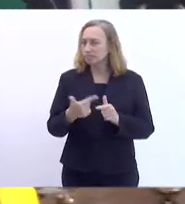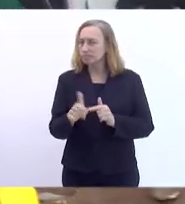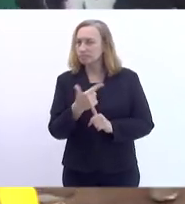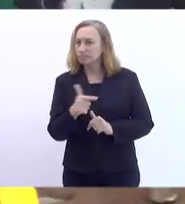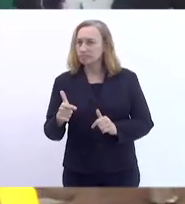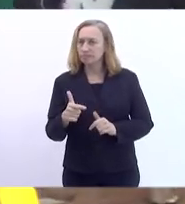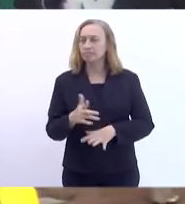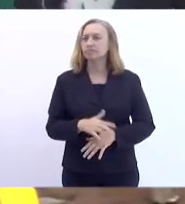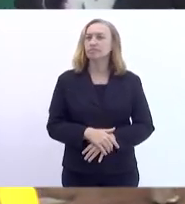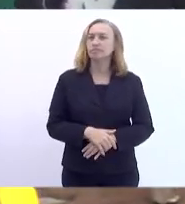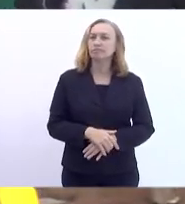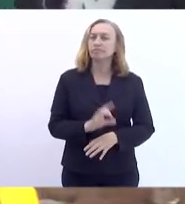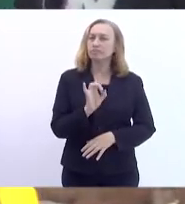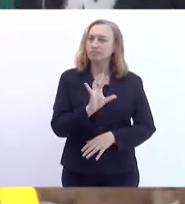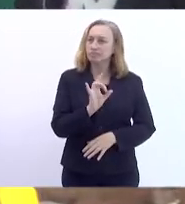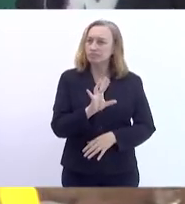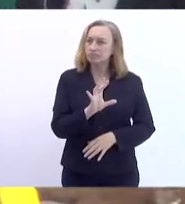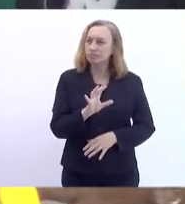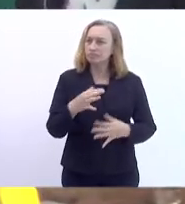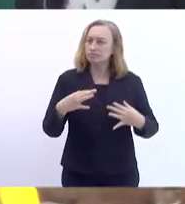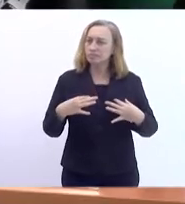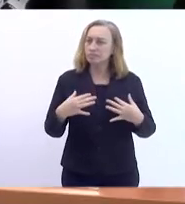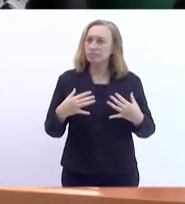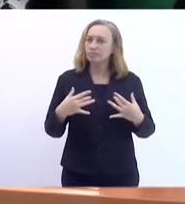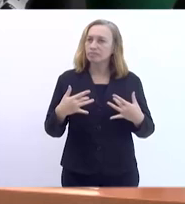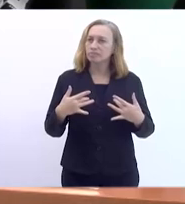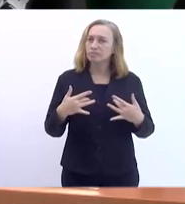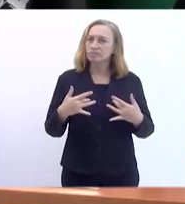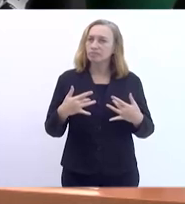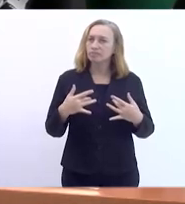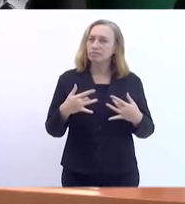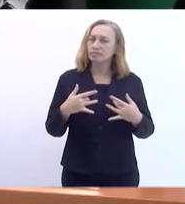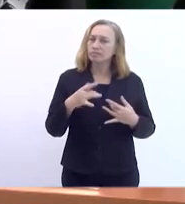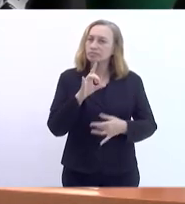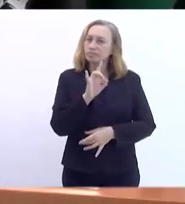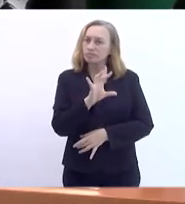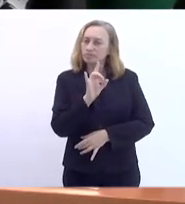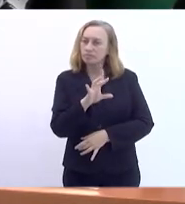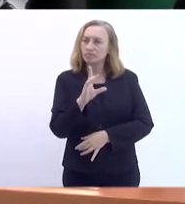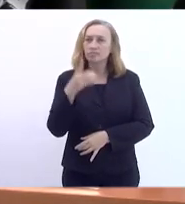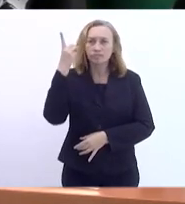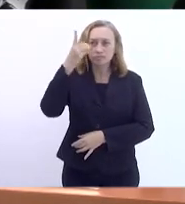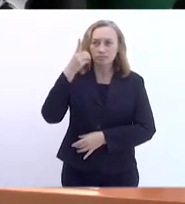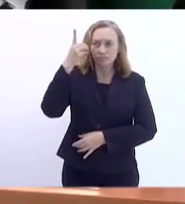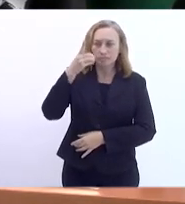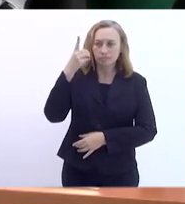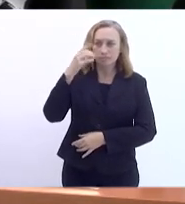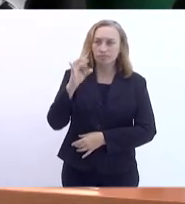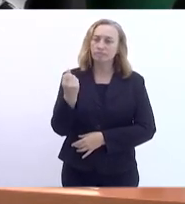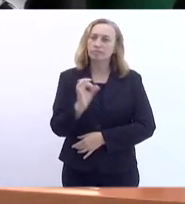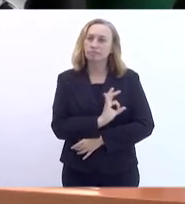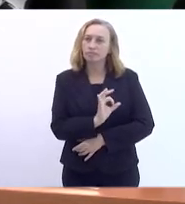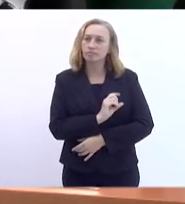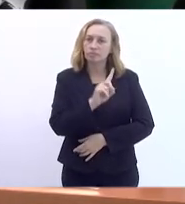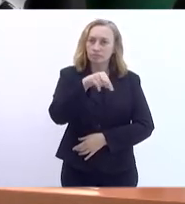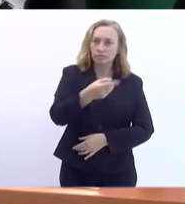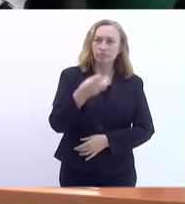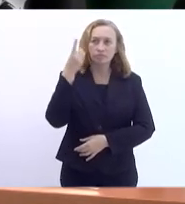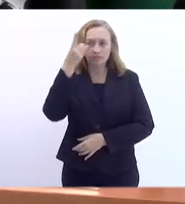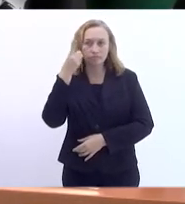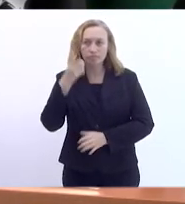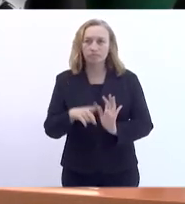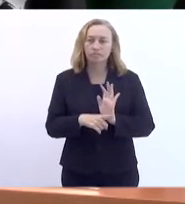trabalho quase sozinho solitário da deputada Martha Rocha mas o outro Deputado que às vezes fazia coro